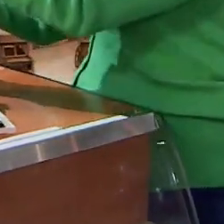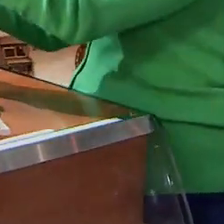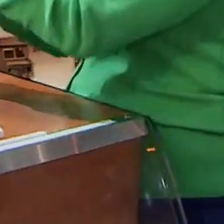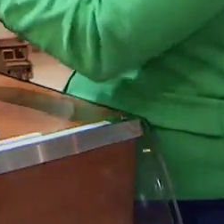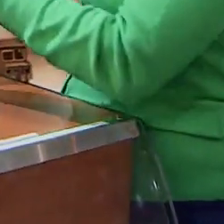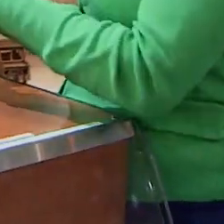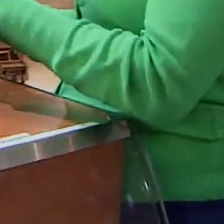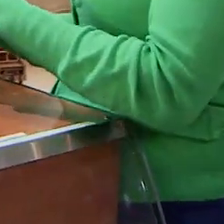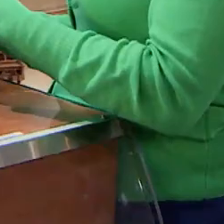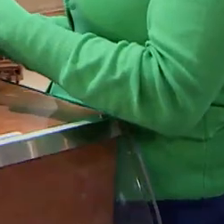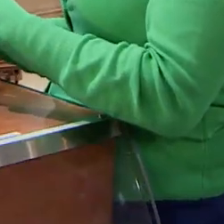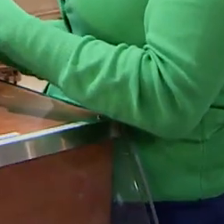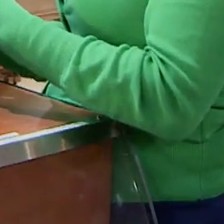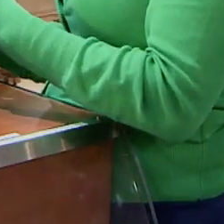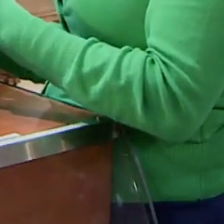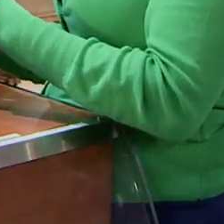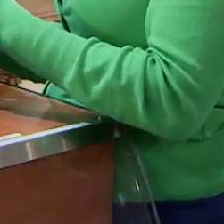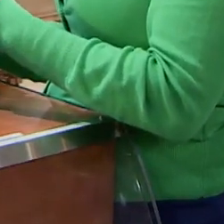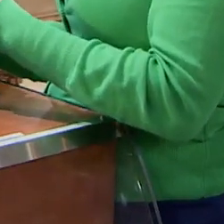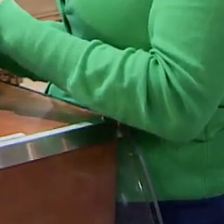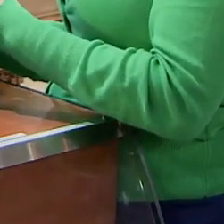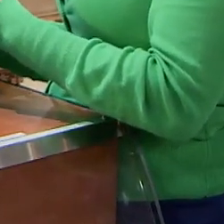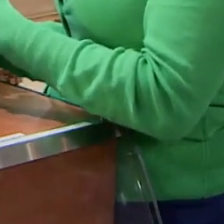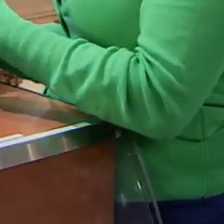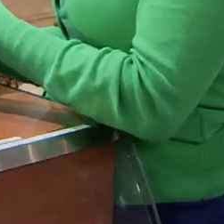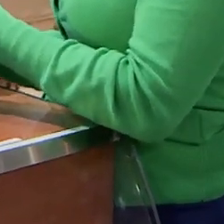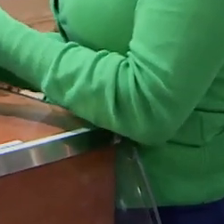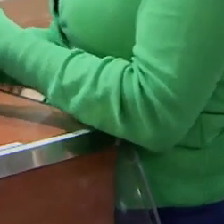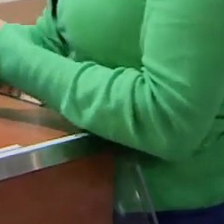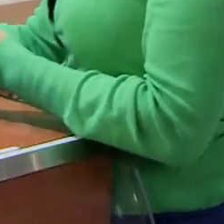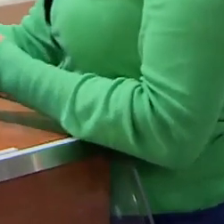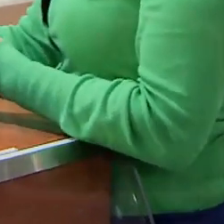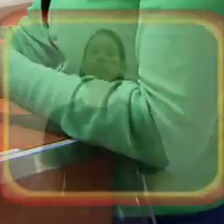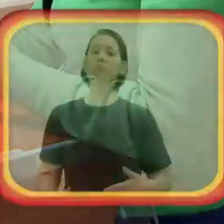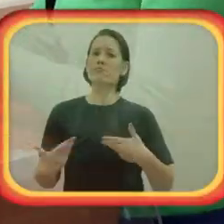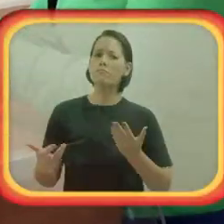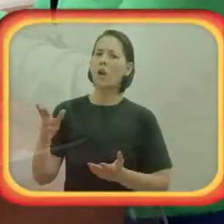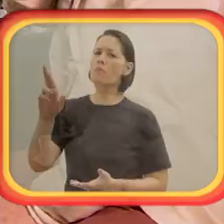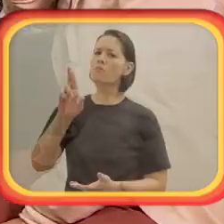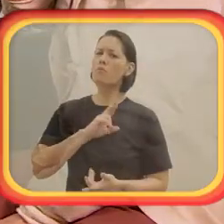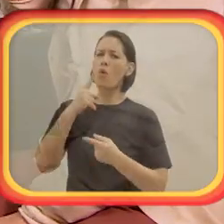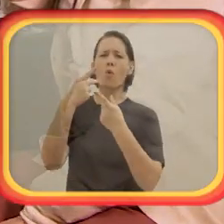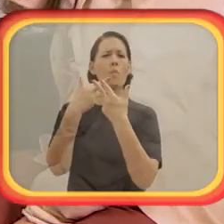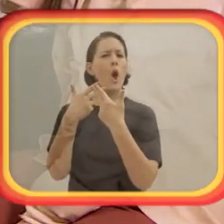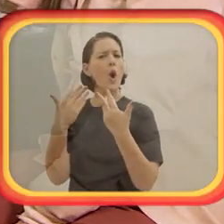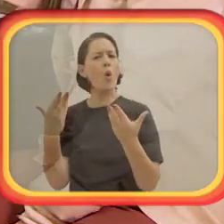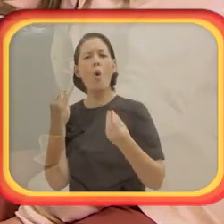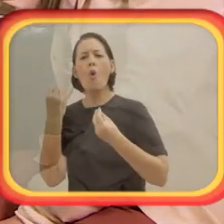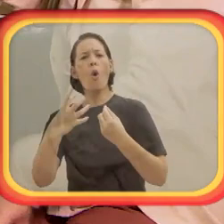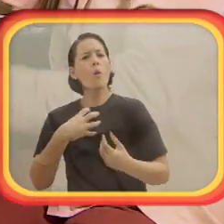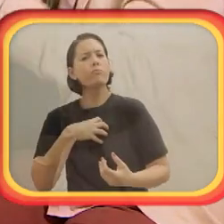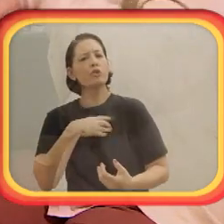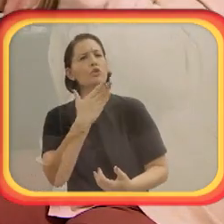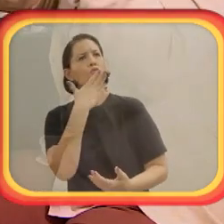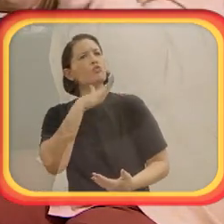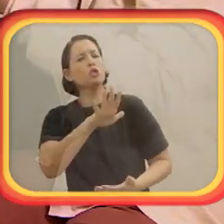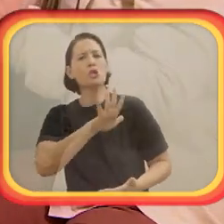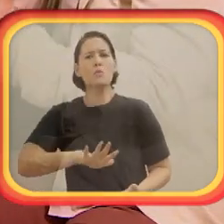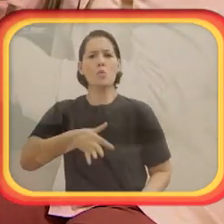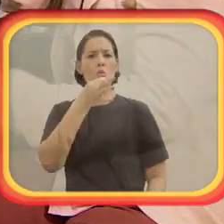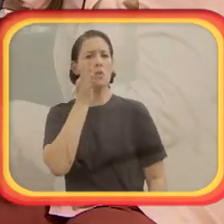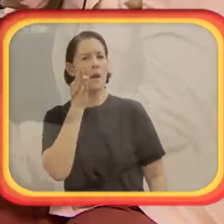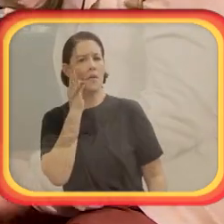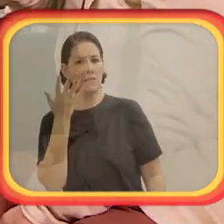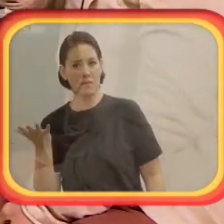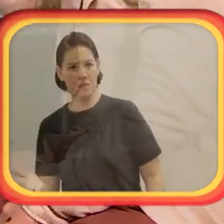com síndrome de Down entrega uma máquina de cartão a Simone. Ela pega a máquina, digita e devolve a moça. Então me responde uma coisa, como é que é o estilo